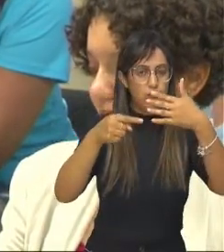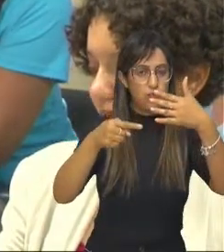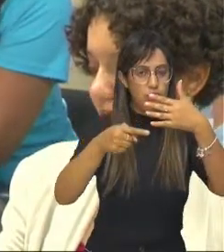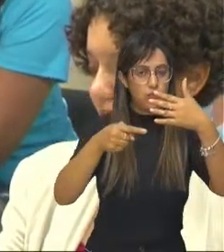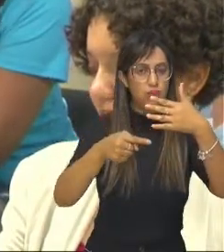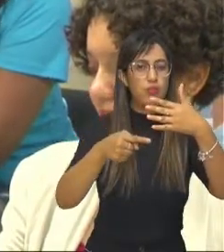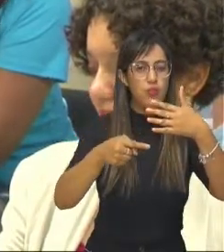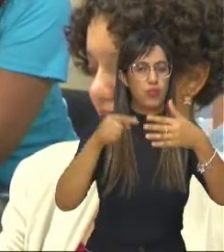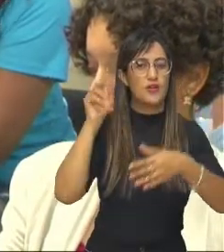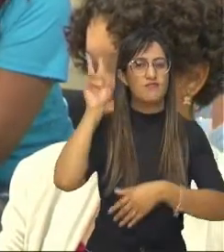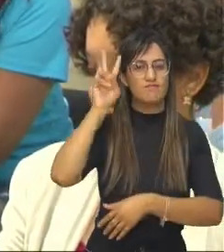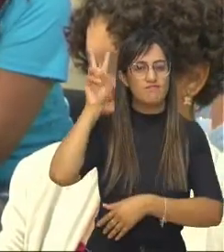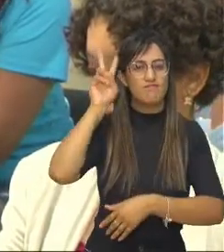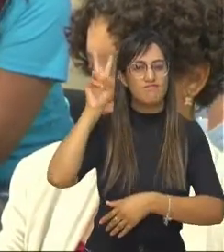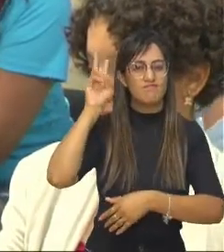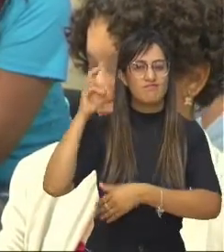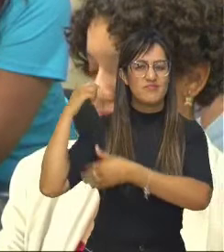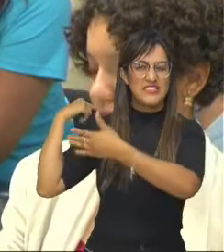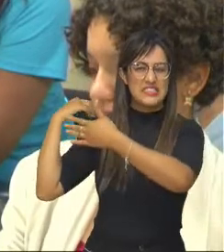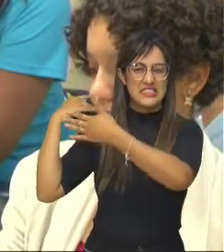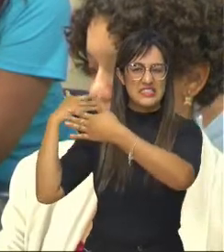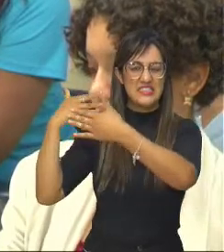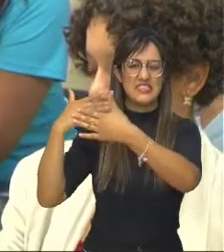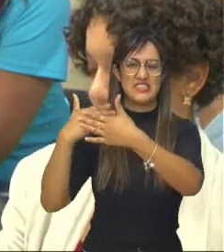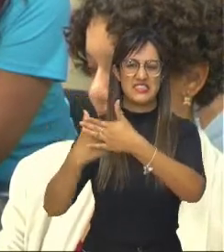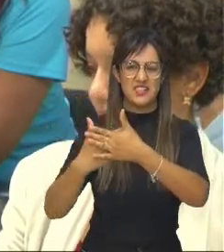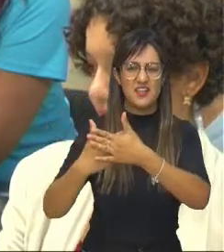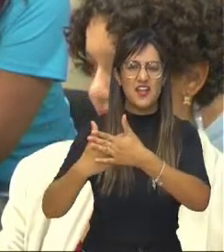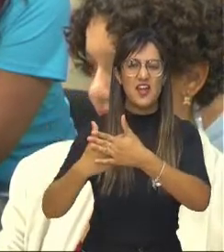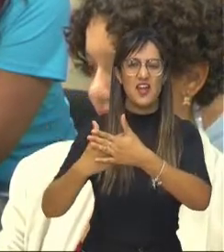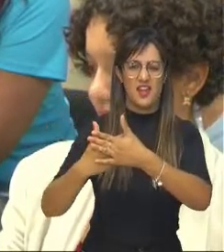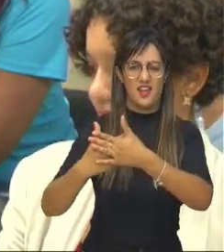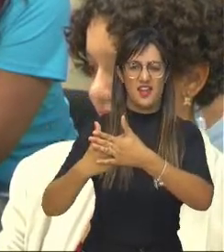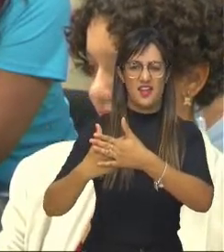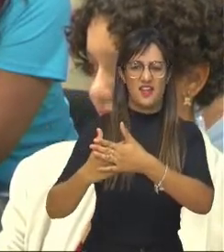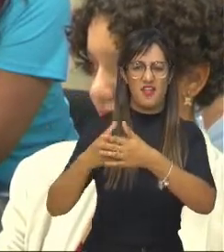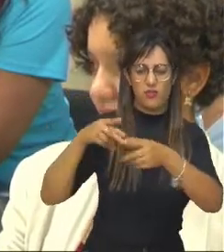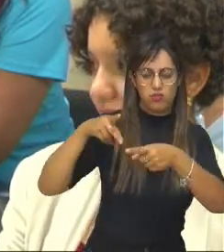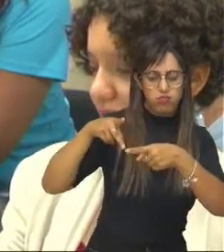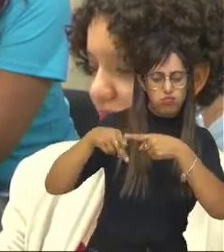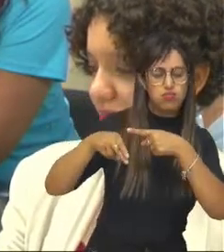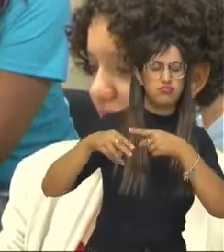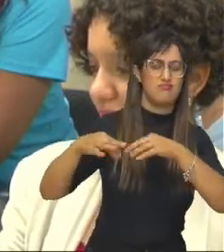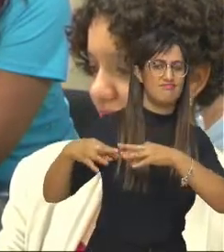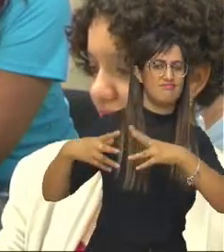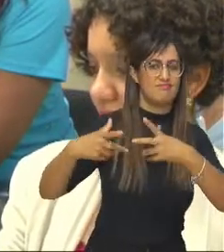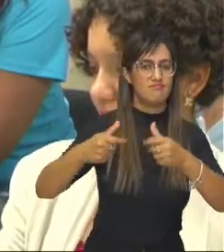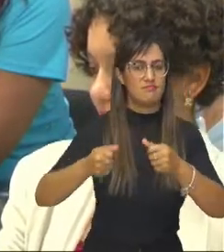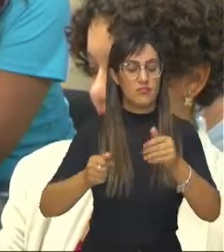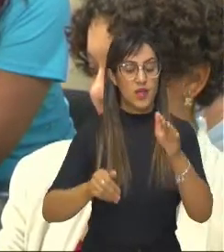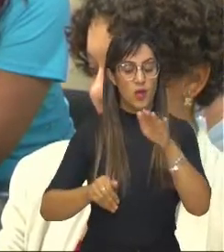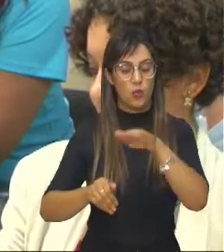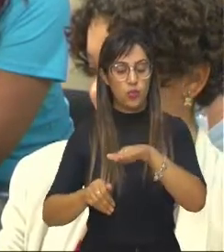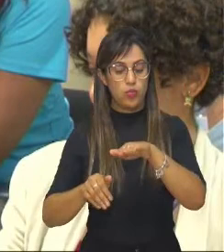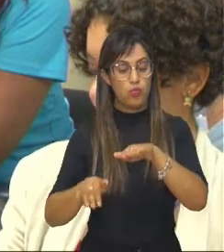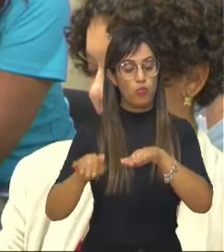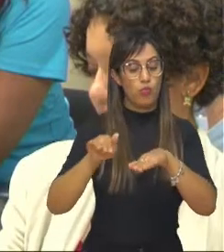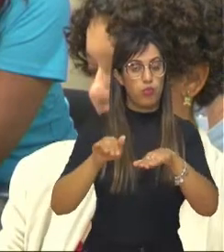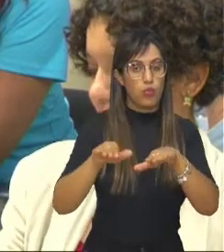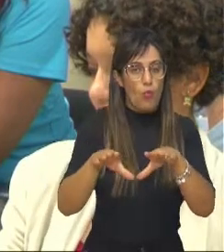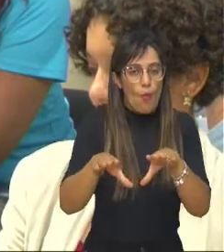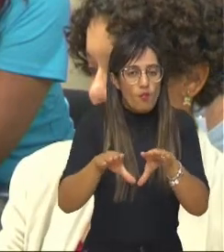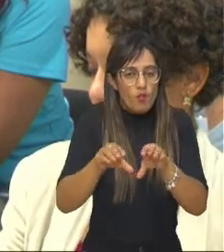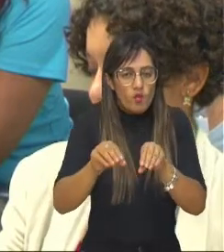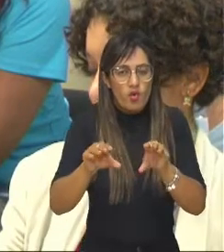as sereias do asfalto que estavam lá, rasgando tudo para a gente pisar, fofo, né?